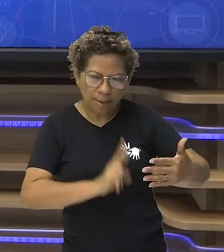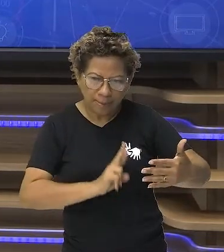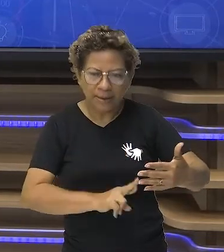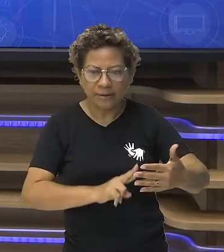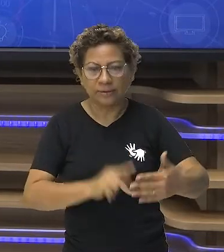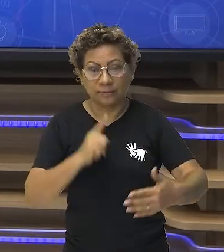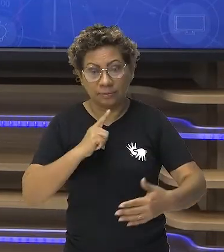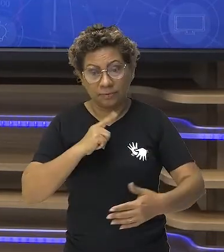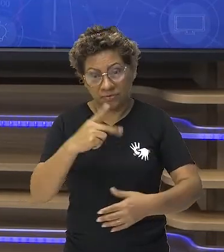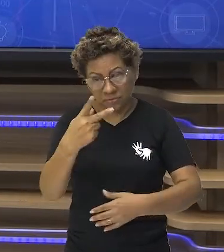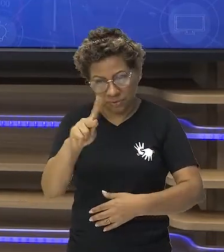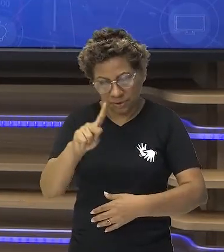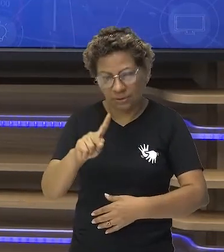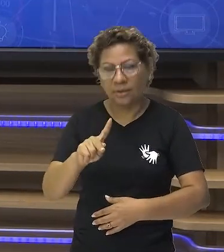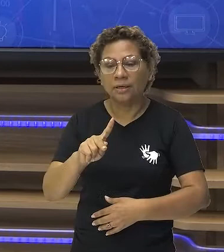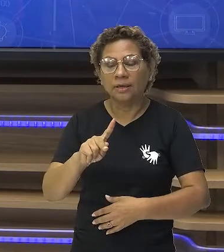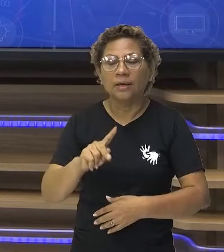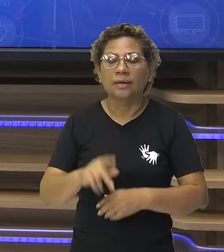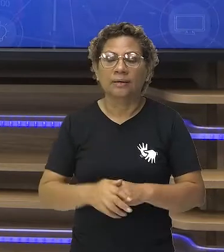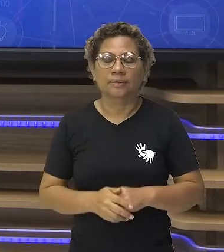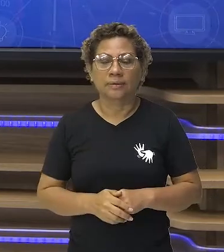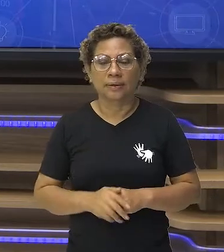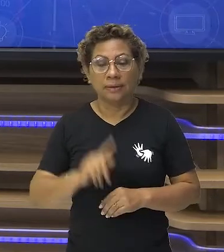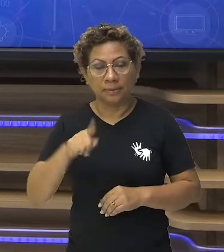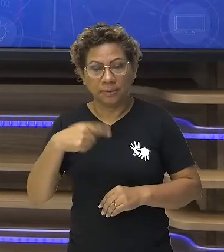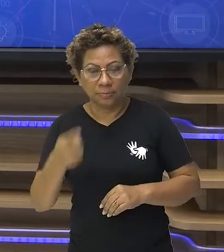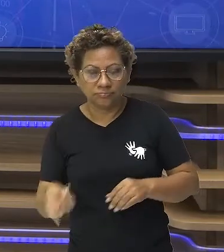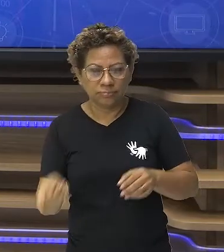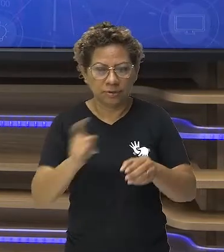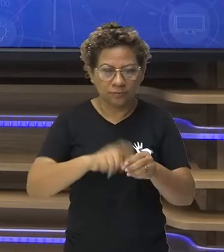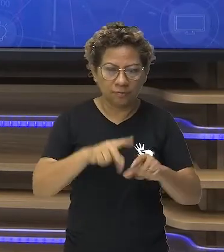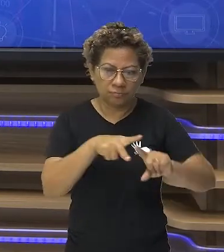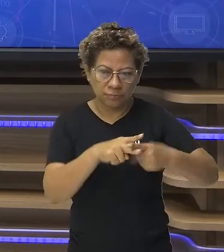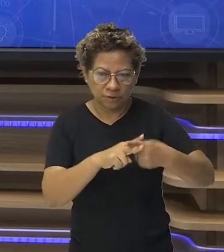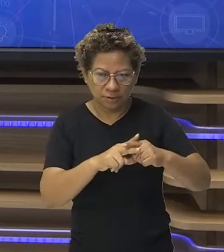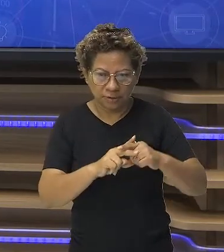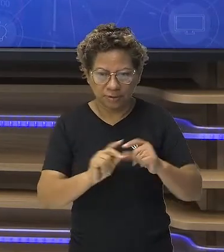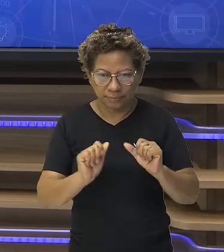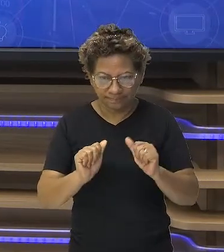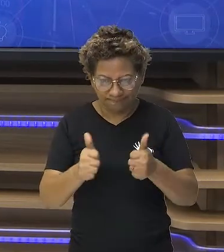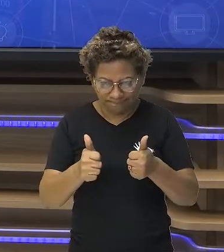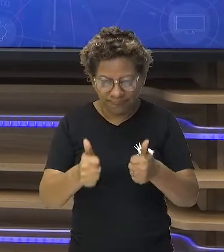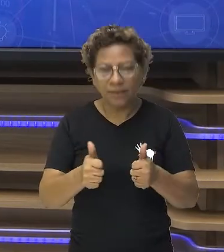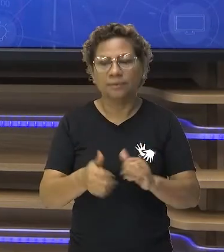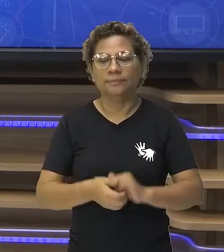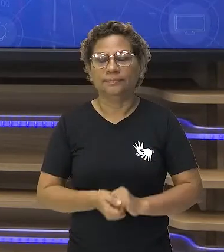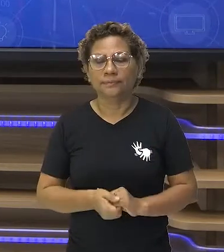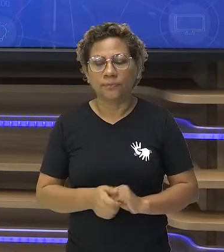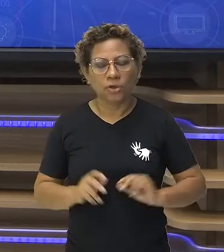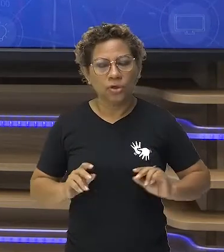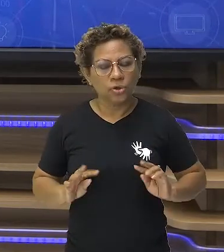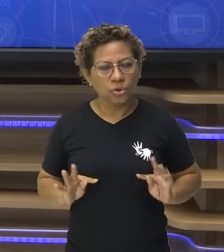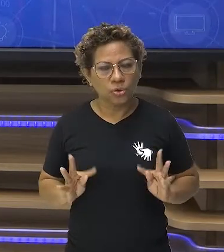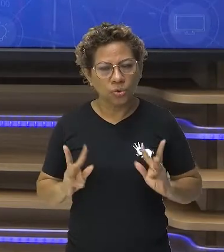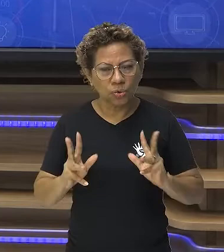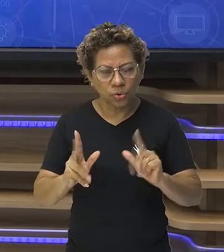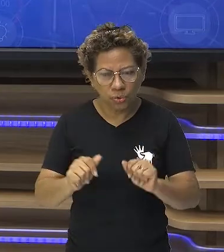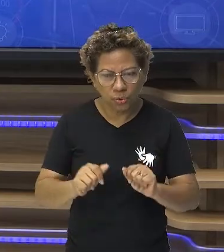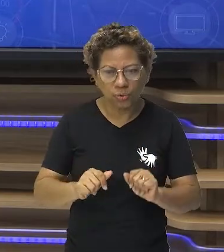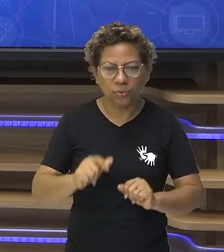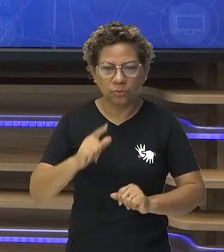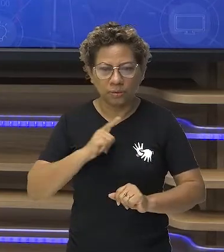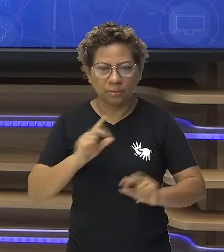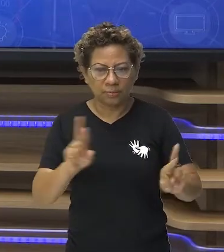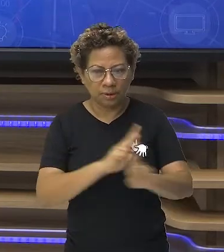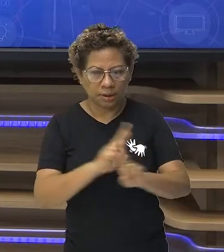aqui um tempinho. Em seguida, a gente volta para fazer a correção. Tudo bem? Tudo relacionado com o conteúdo que nós estudamos na